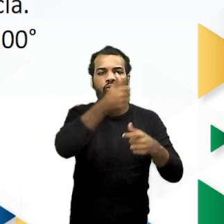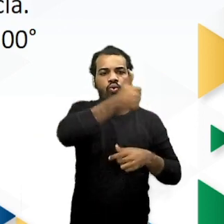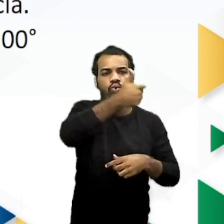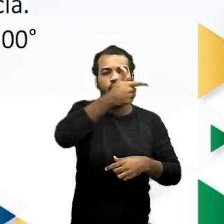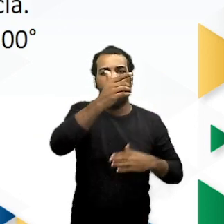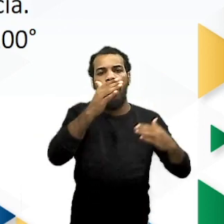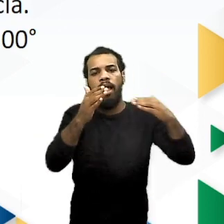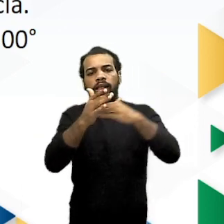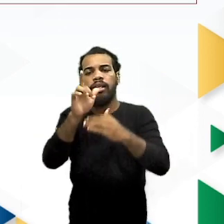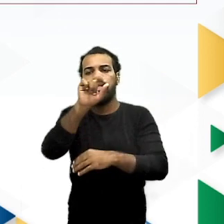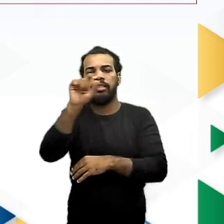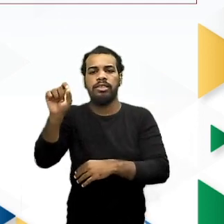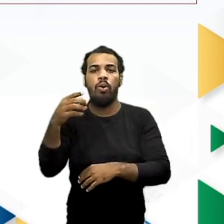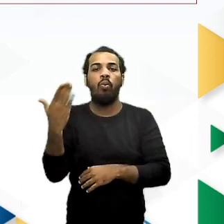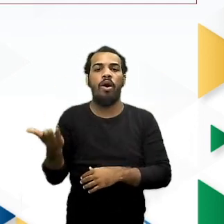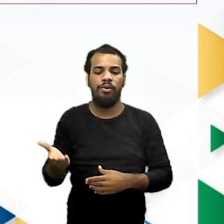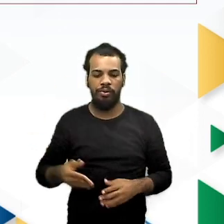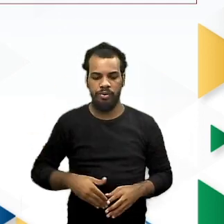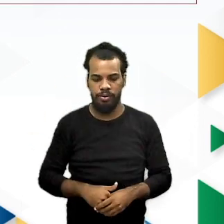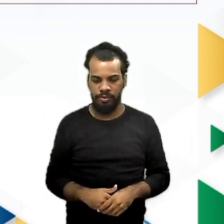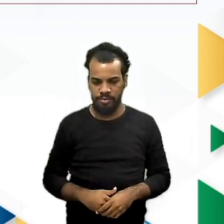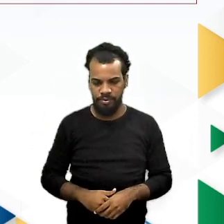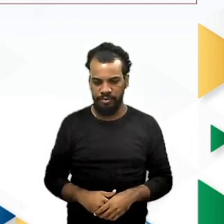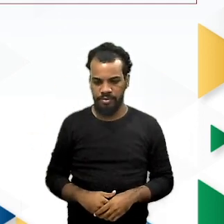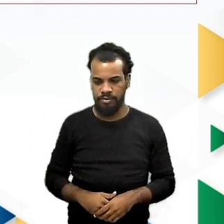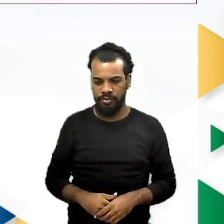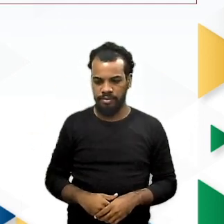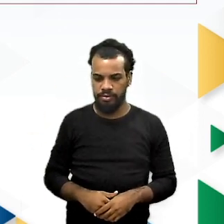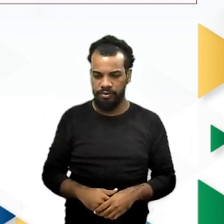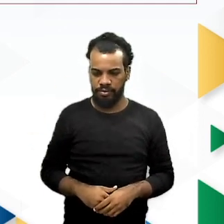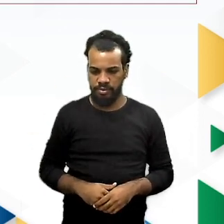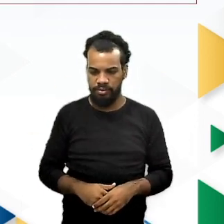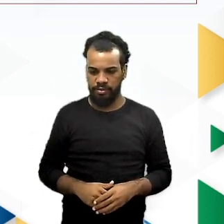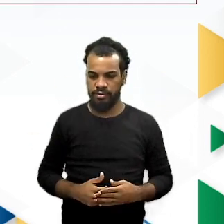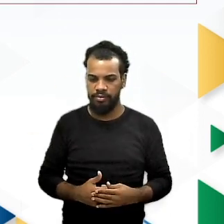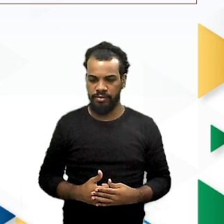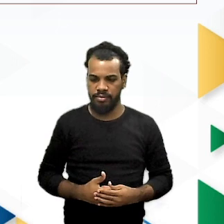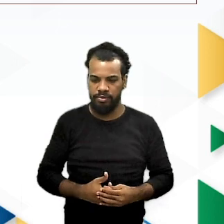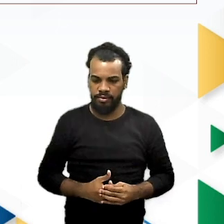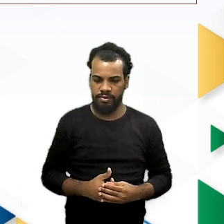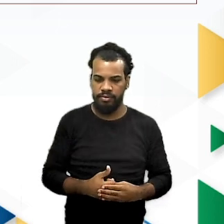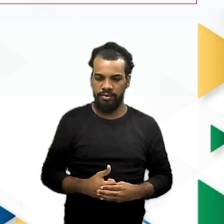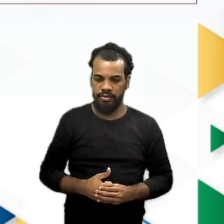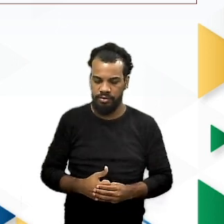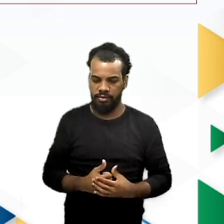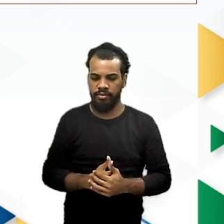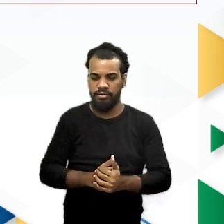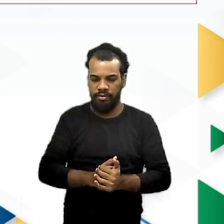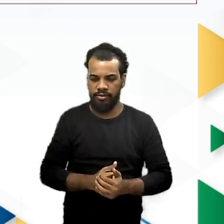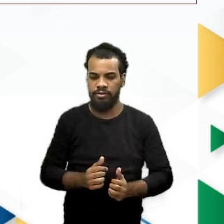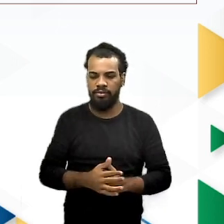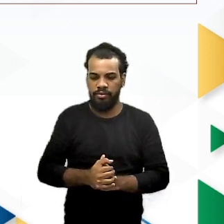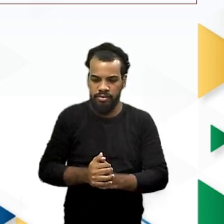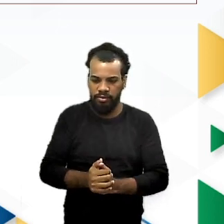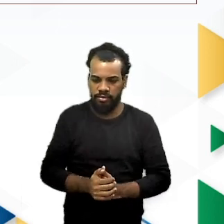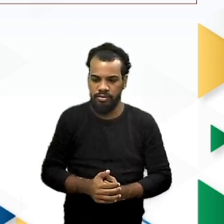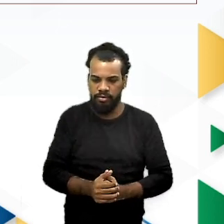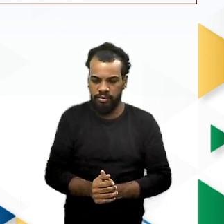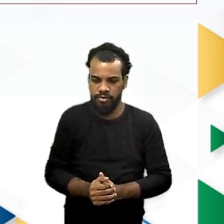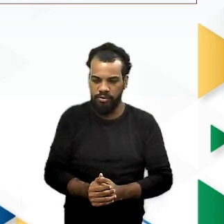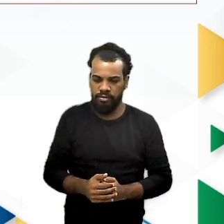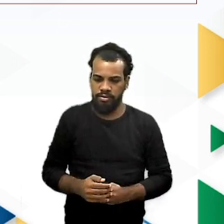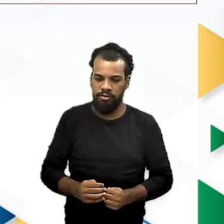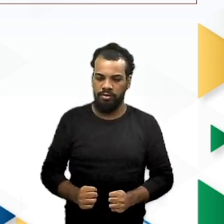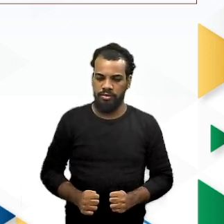ou da segunda? Vamos lá? Na resposta, eu vou primeiro colocar o que ele quer, né? Escrever